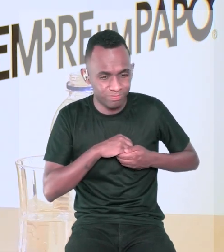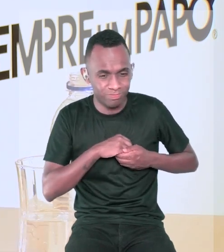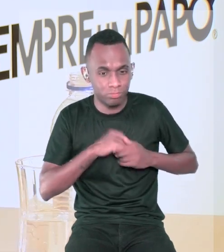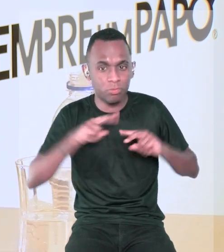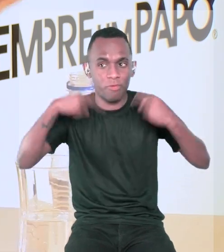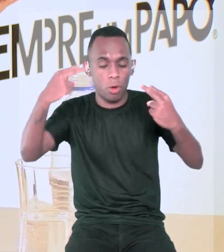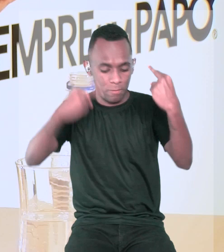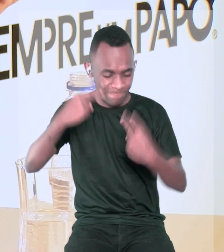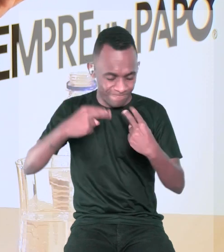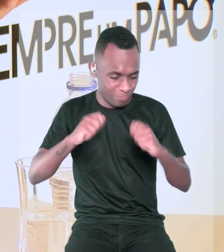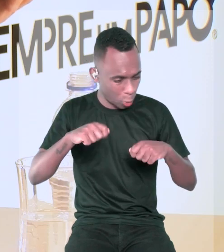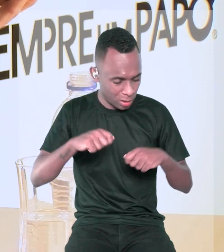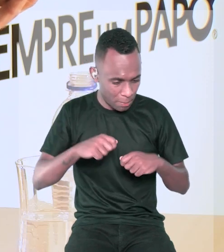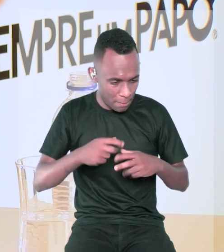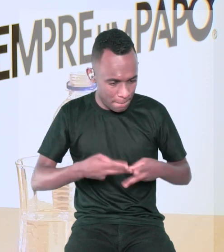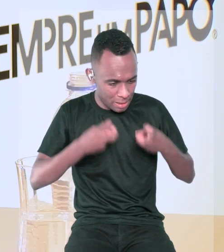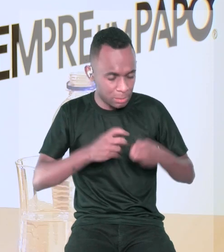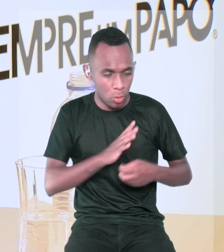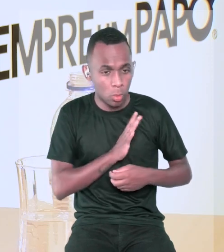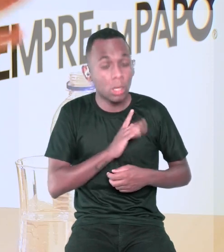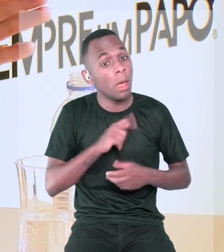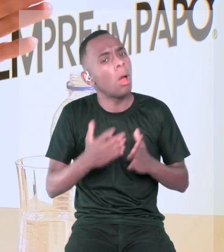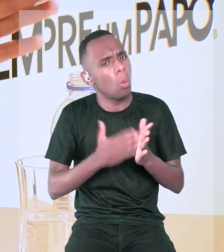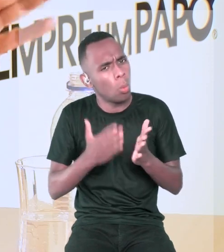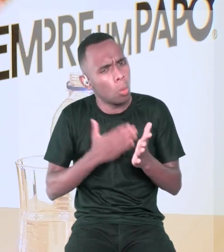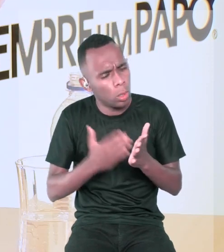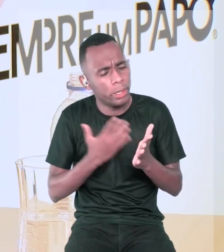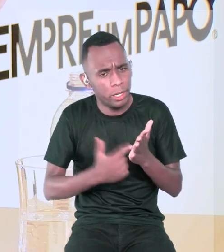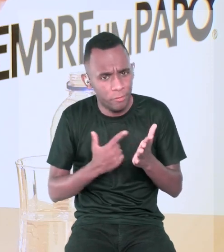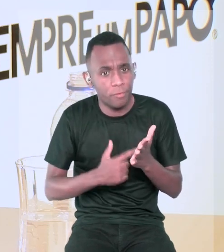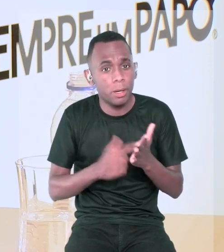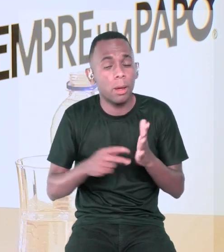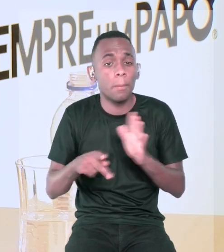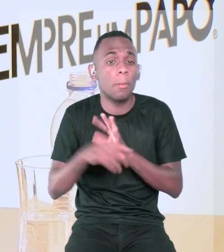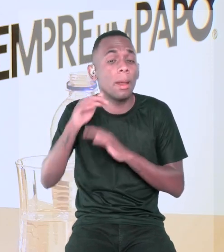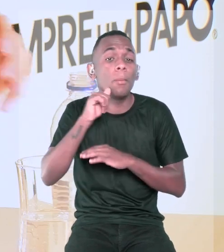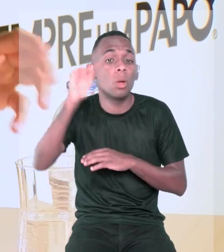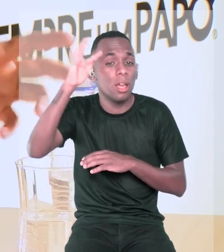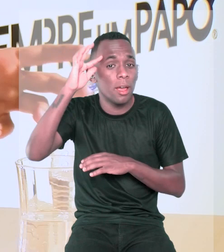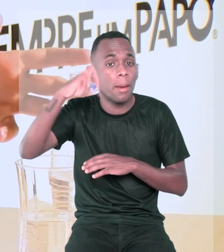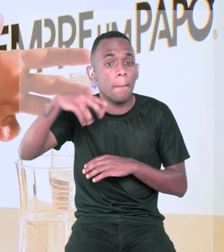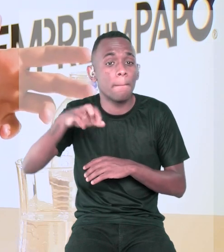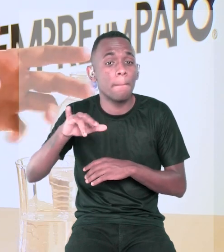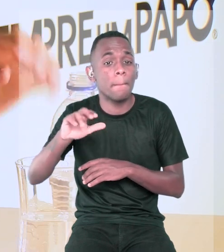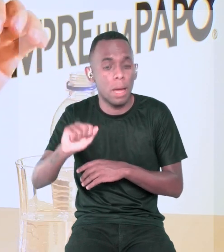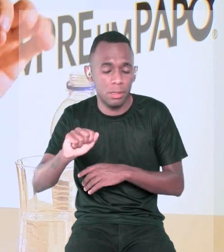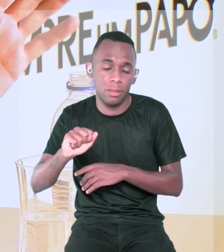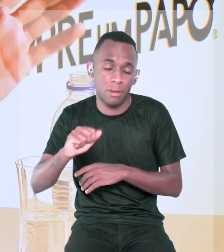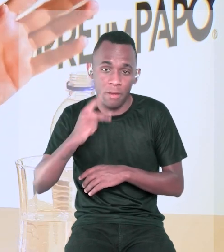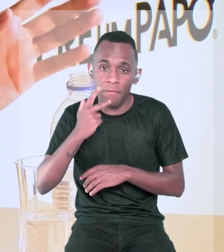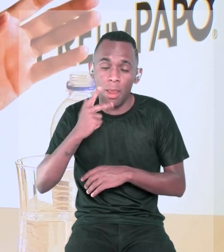interno, invisível para fora no mundo. E quem tiver interesse, há um livro muito especial da filósofa Maria Zambrano,